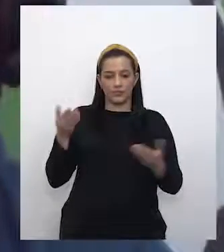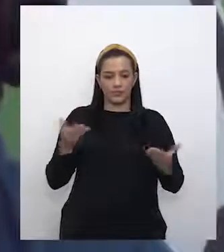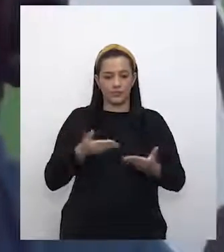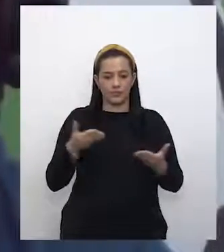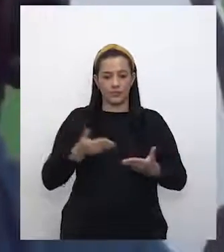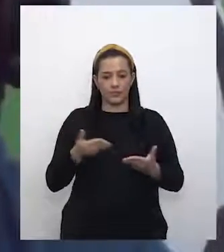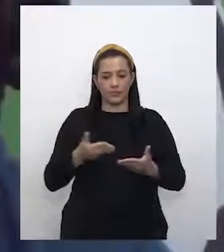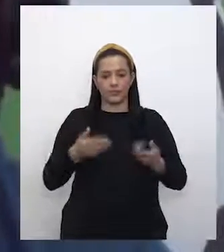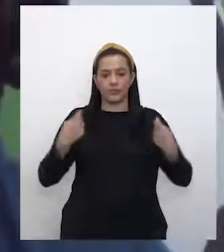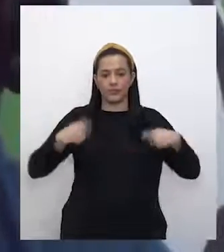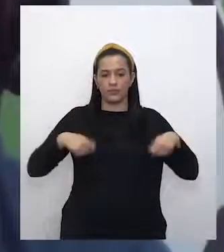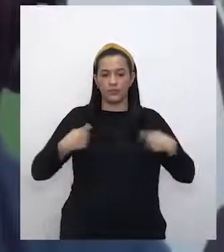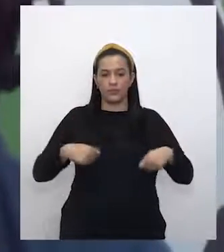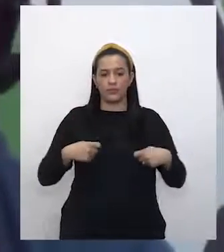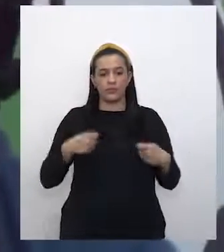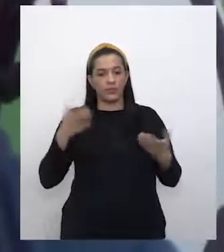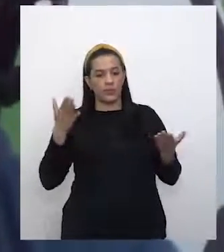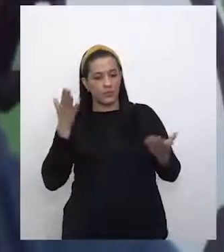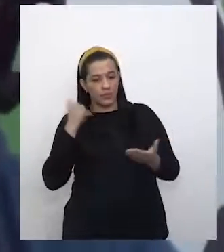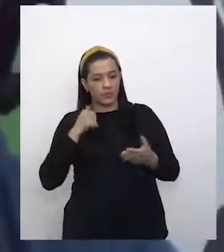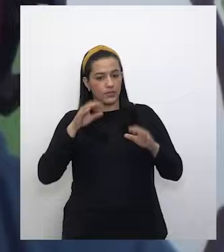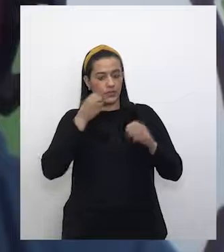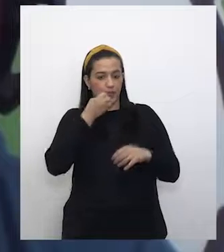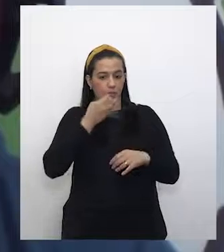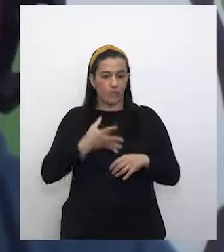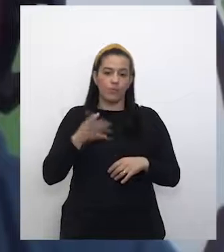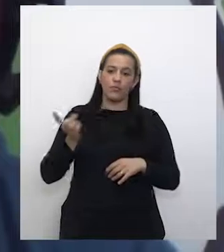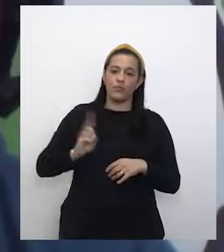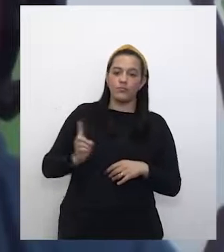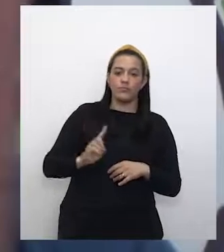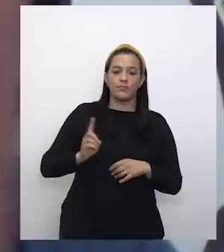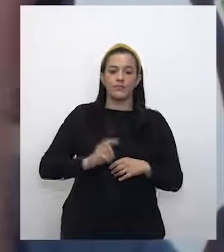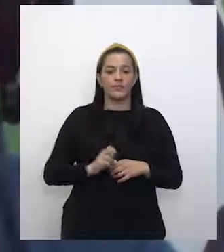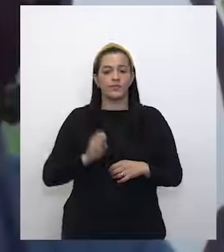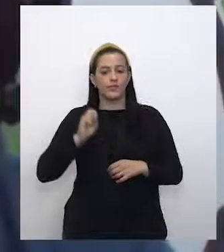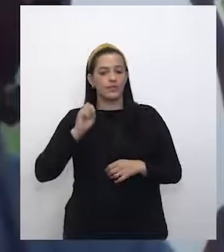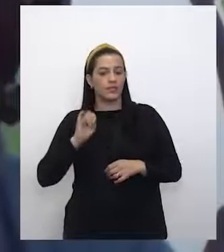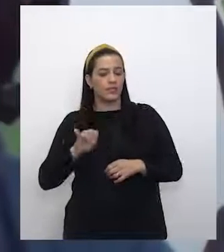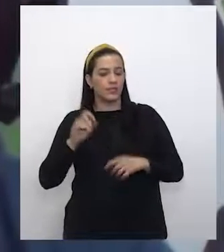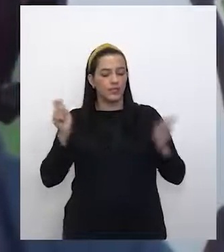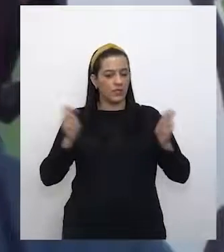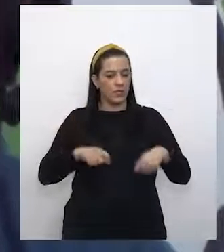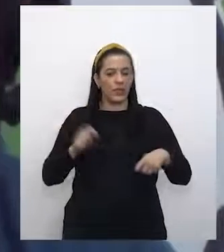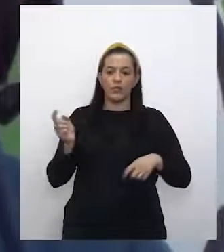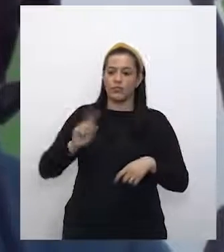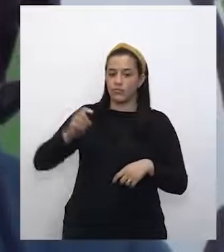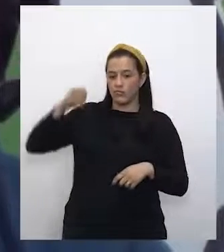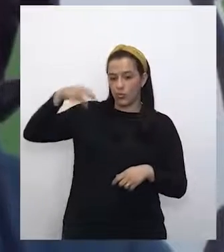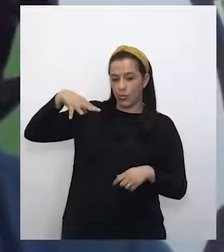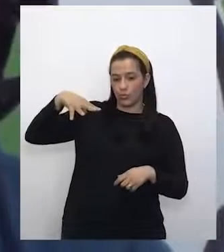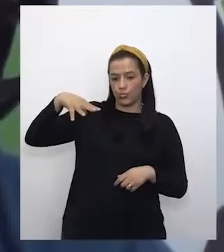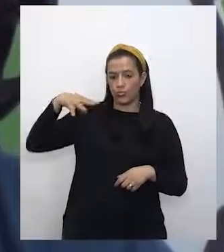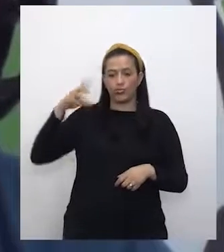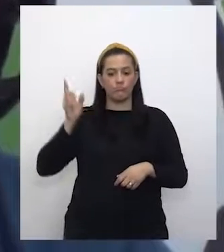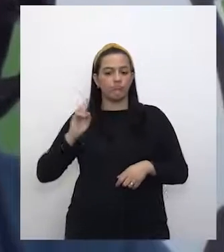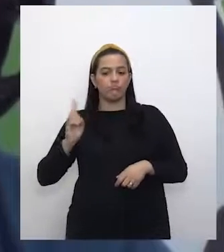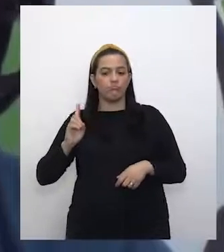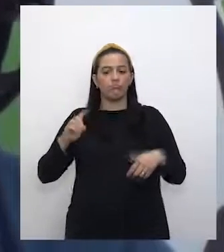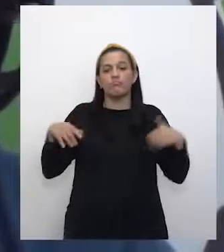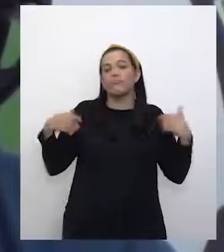agora nós precisamos saber se funciona mesmo, né? Será que funciona? Será que